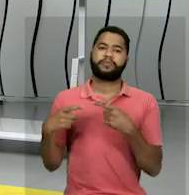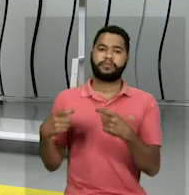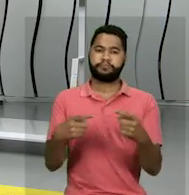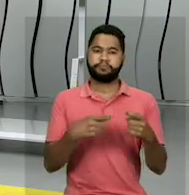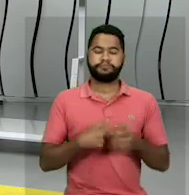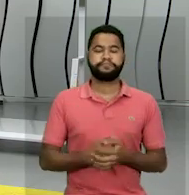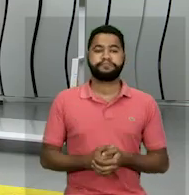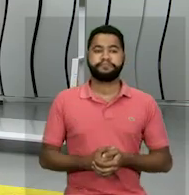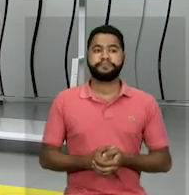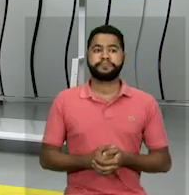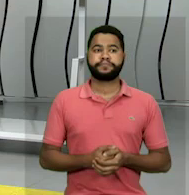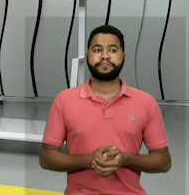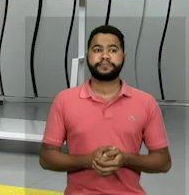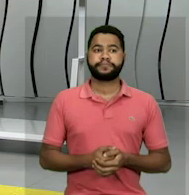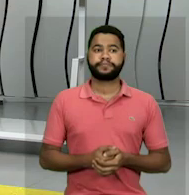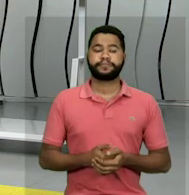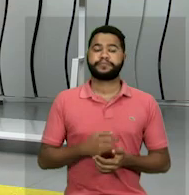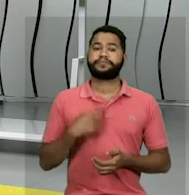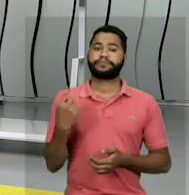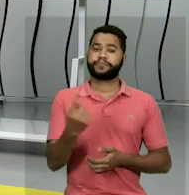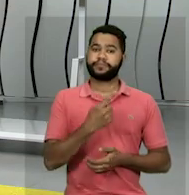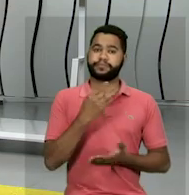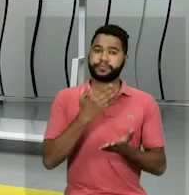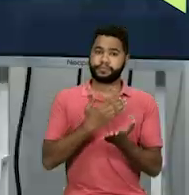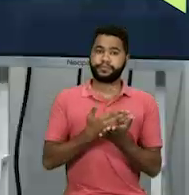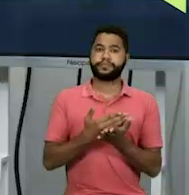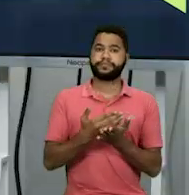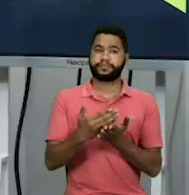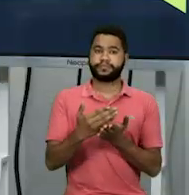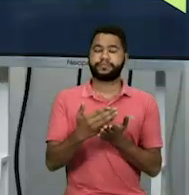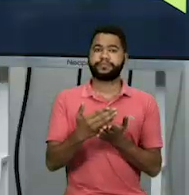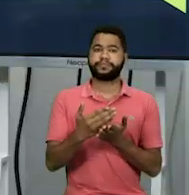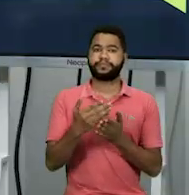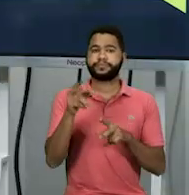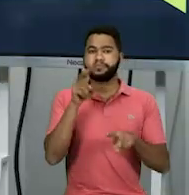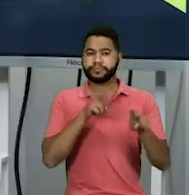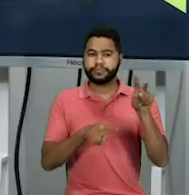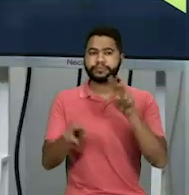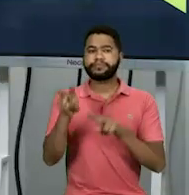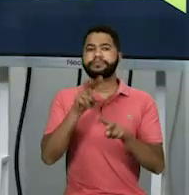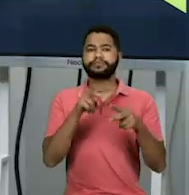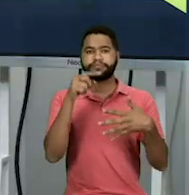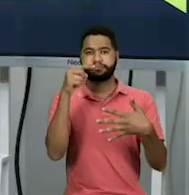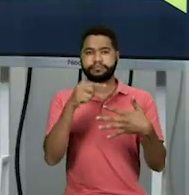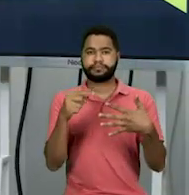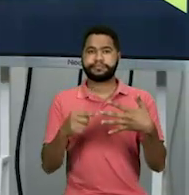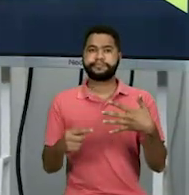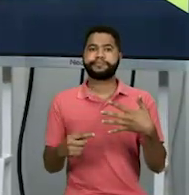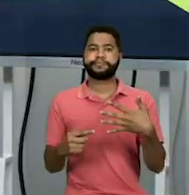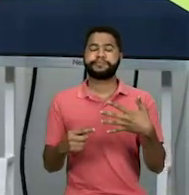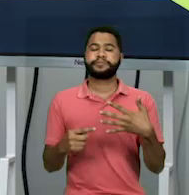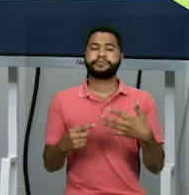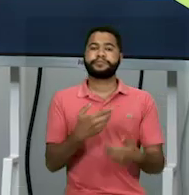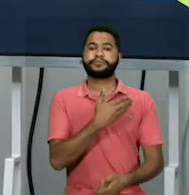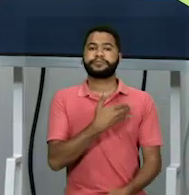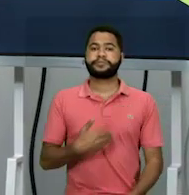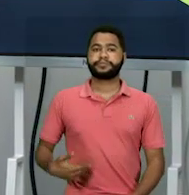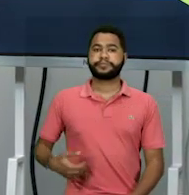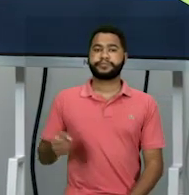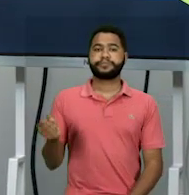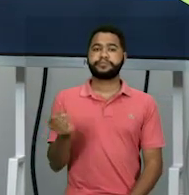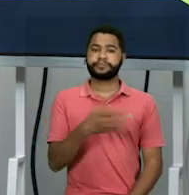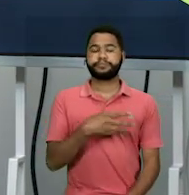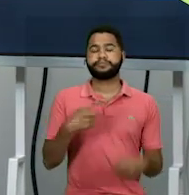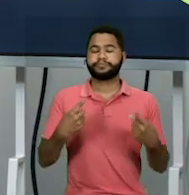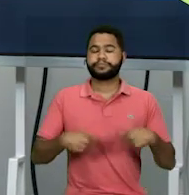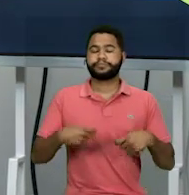Então, para a gente iniciar a análise dessas questões, Estado Novo, é preciso